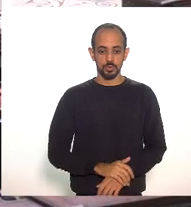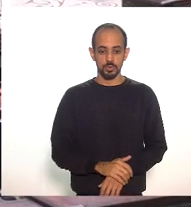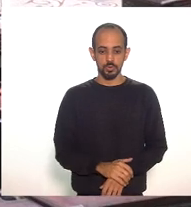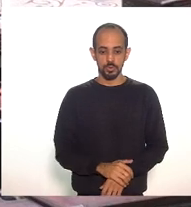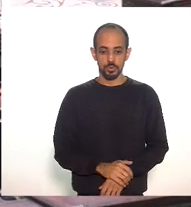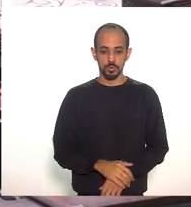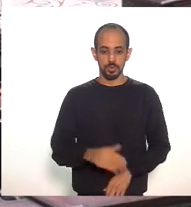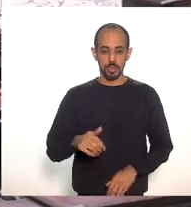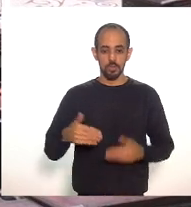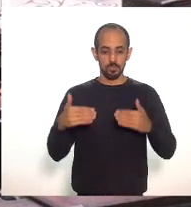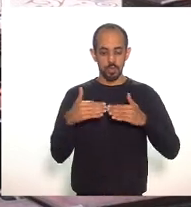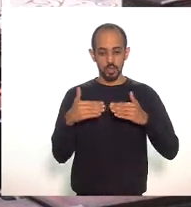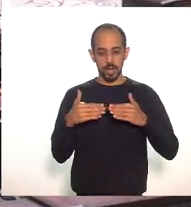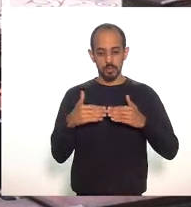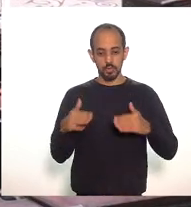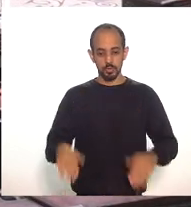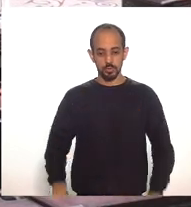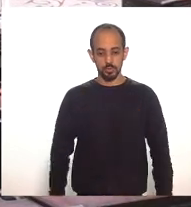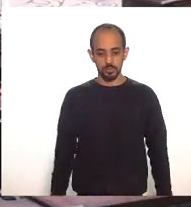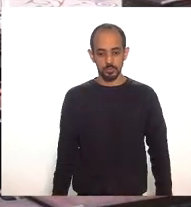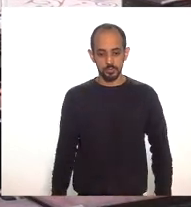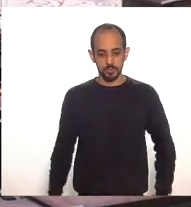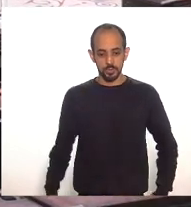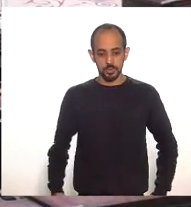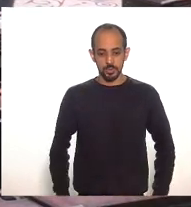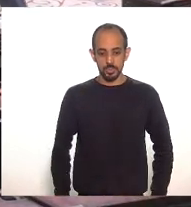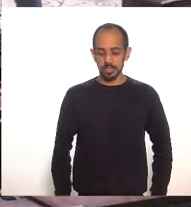é favorável para queijo